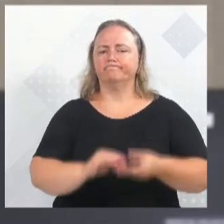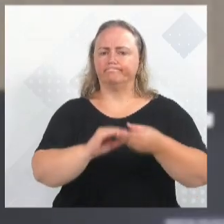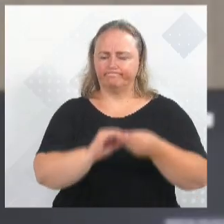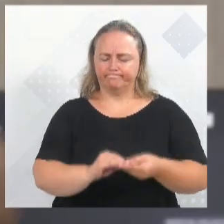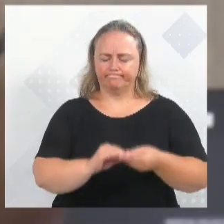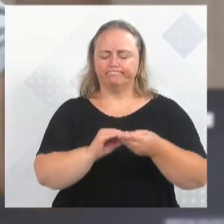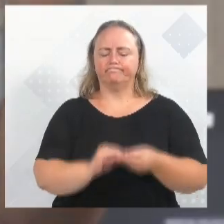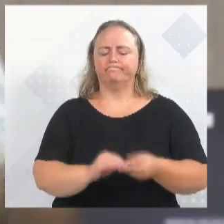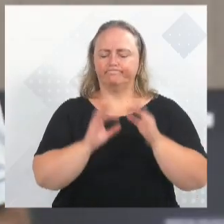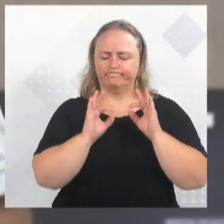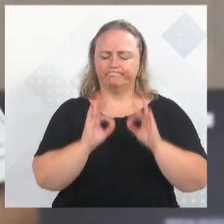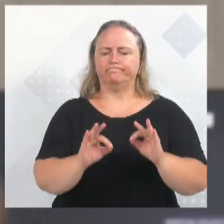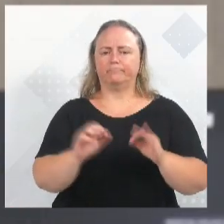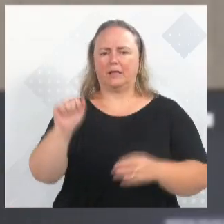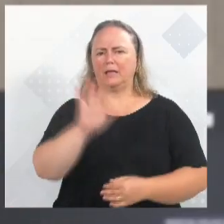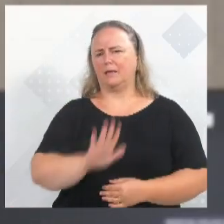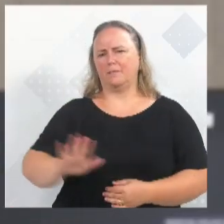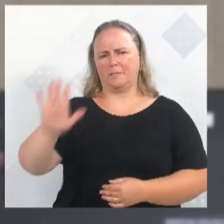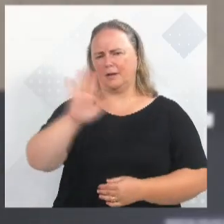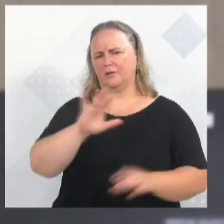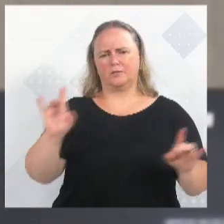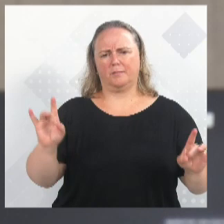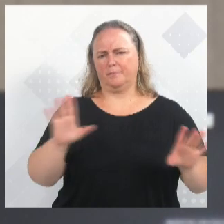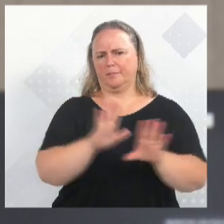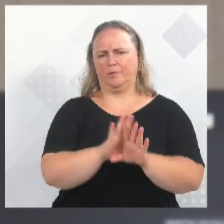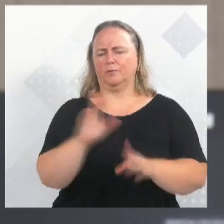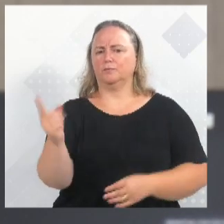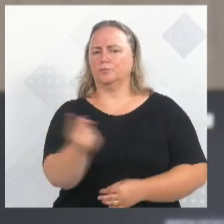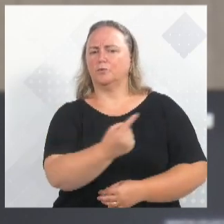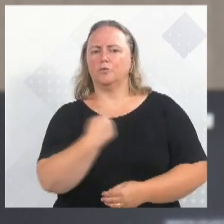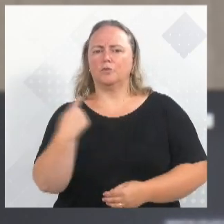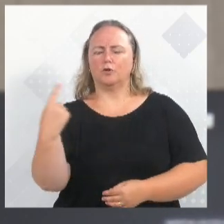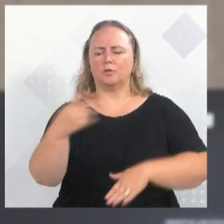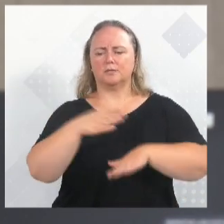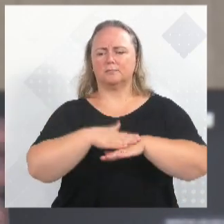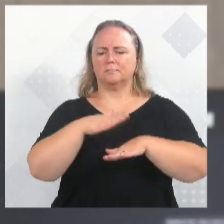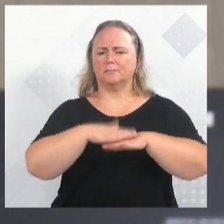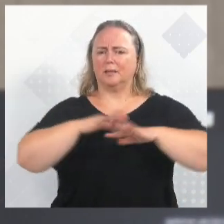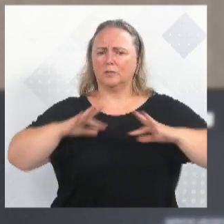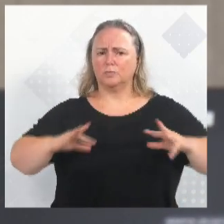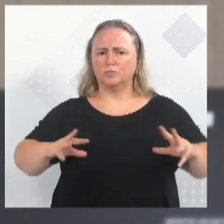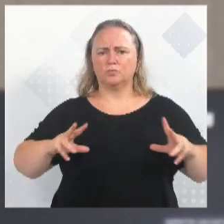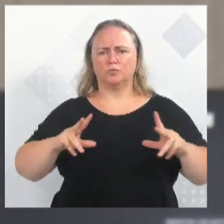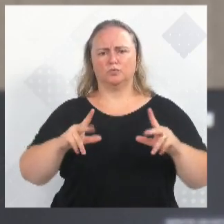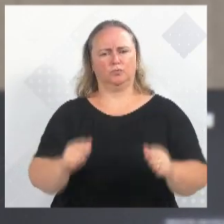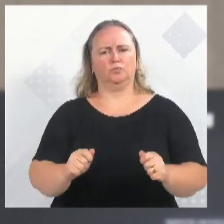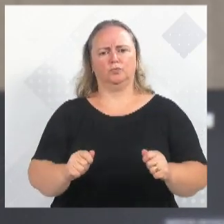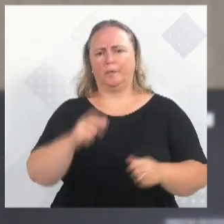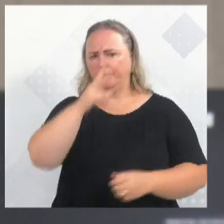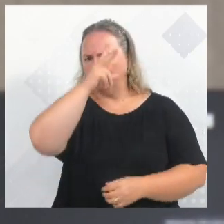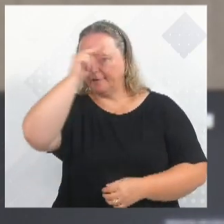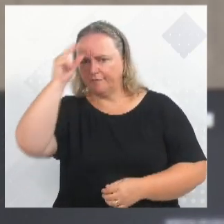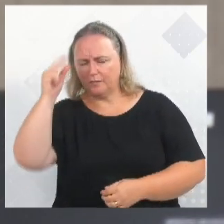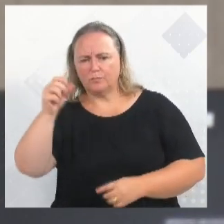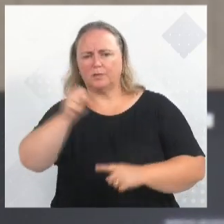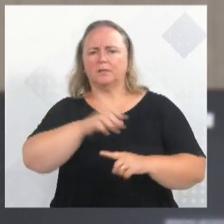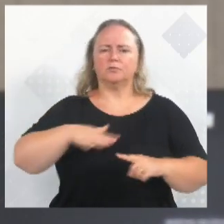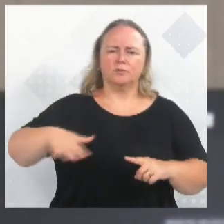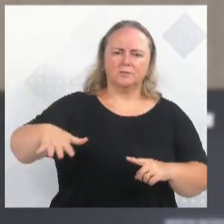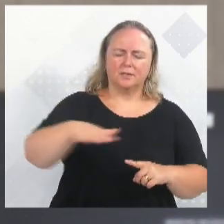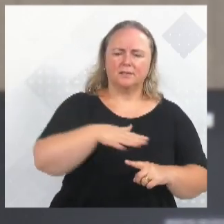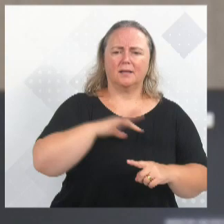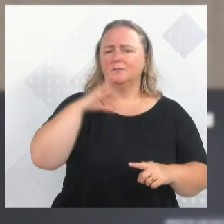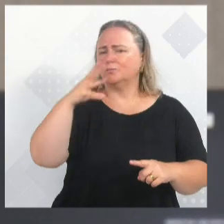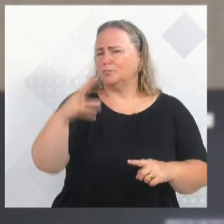pronunciamento as imagens falam por si Todos precisamos fazer a nossa parte a sociedade a população tem que fazer o poder público tem que fazer Inclusive eu questionava